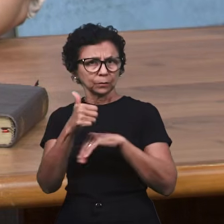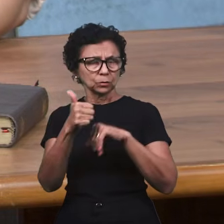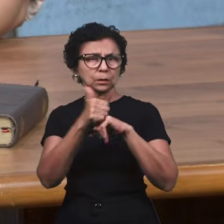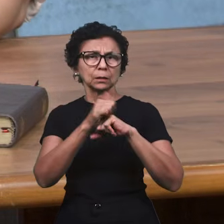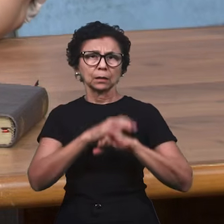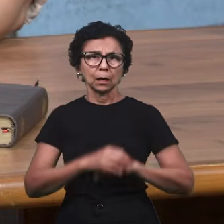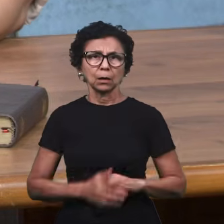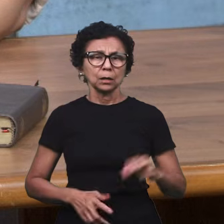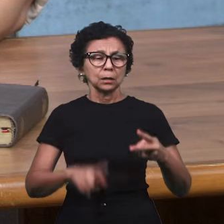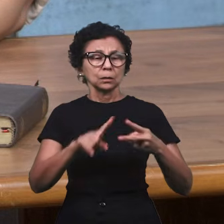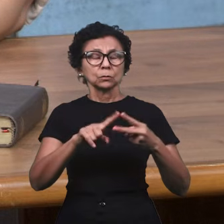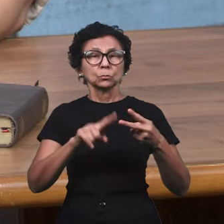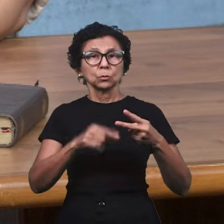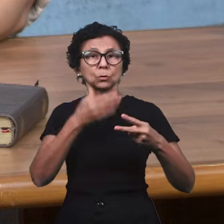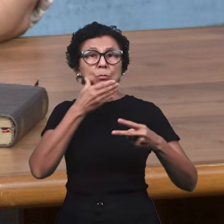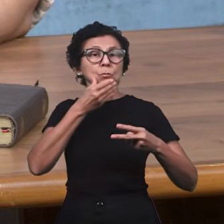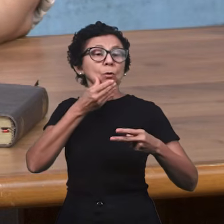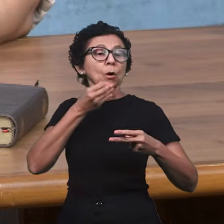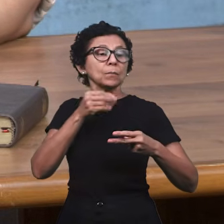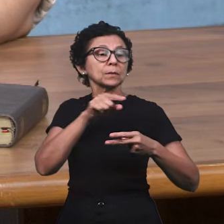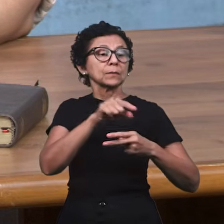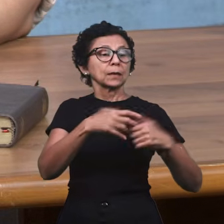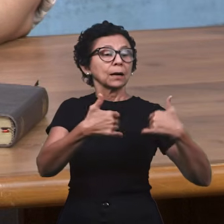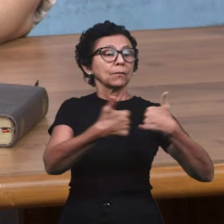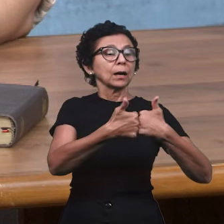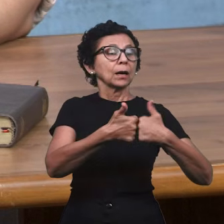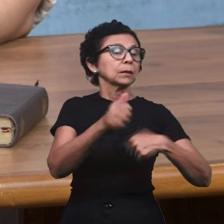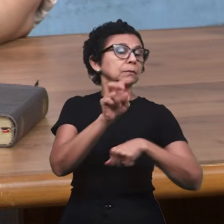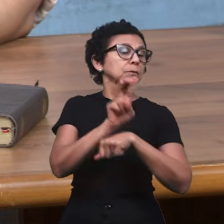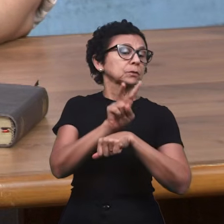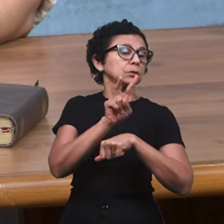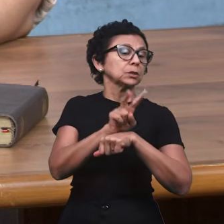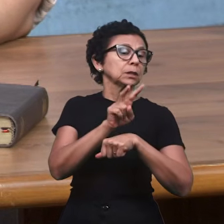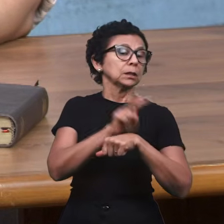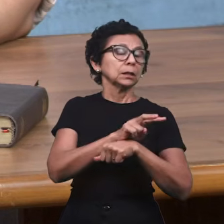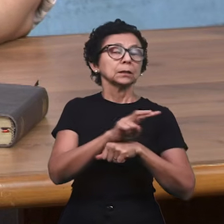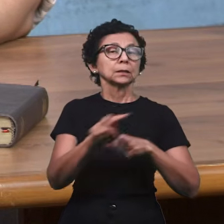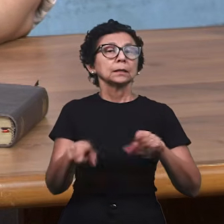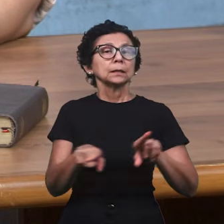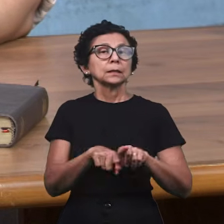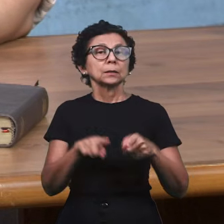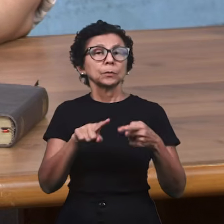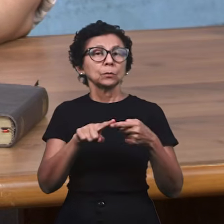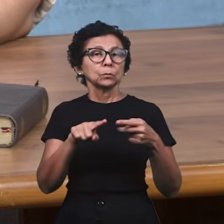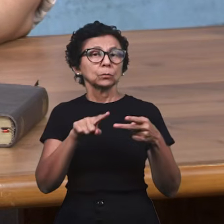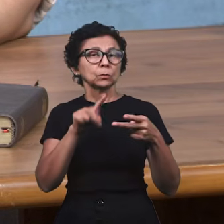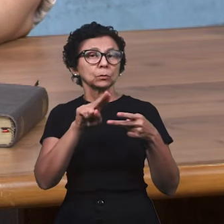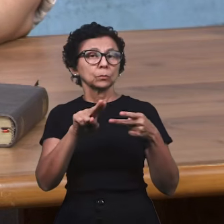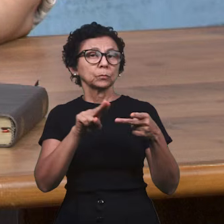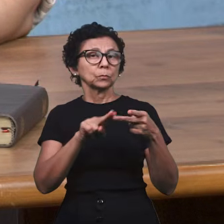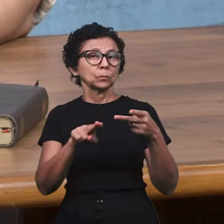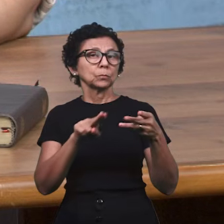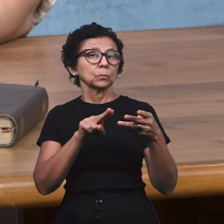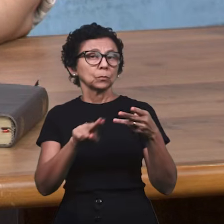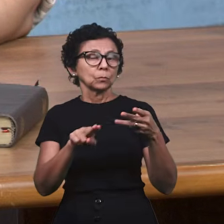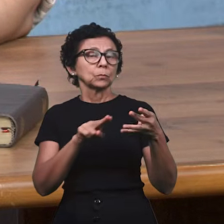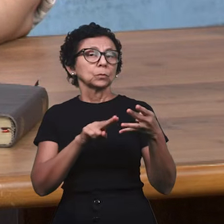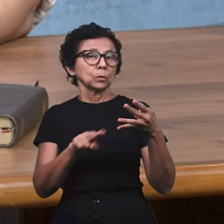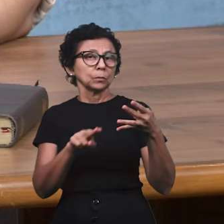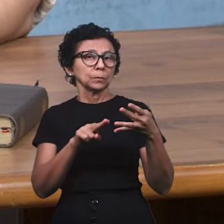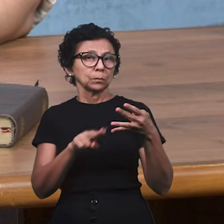Eucana eram porteiros da arca. E Sebanias, e Josafá, e Netaneel,